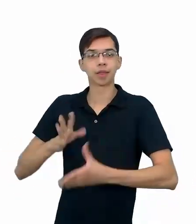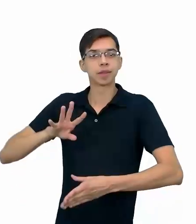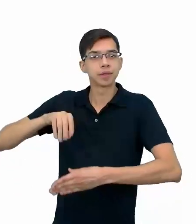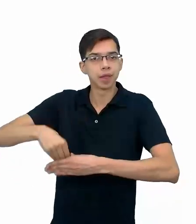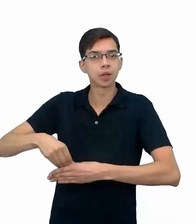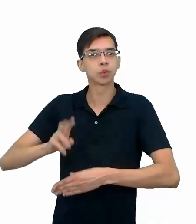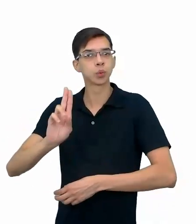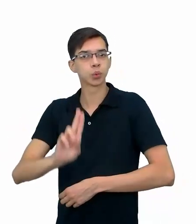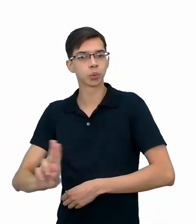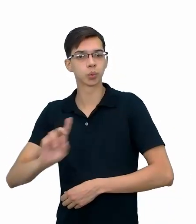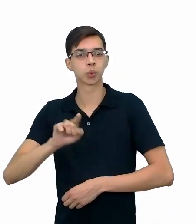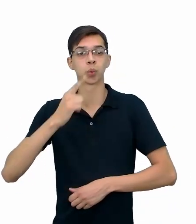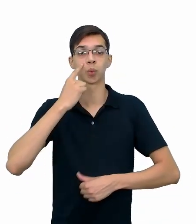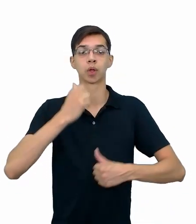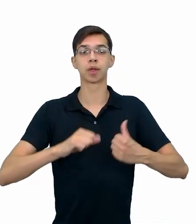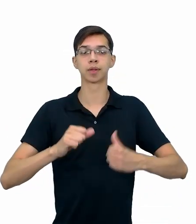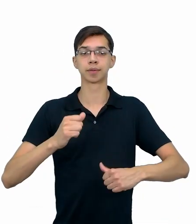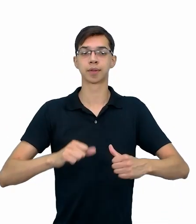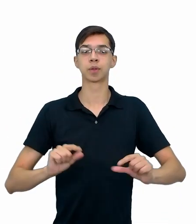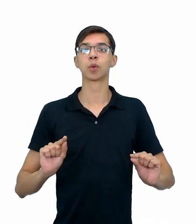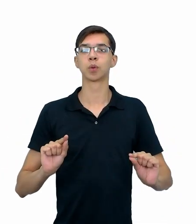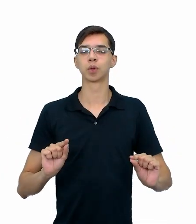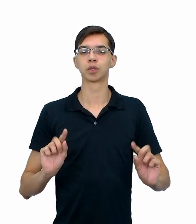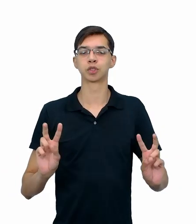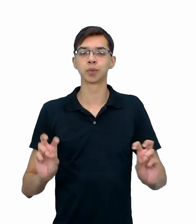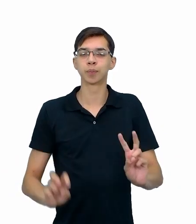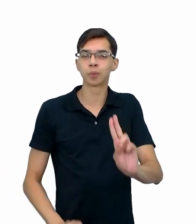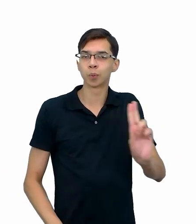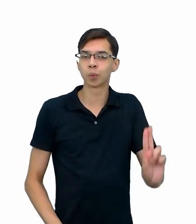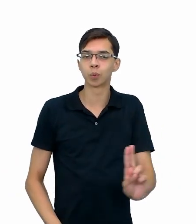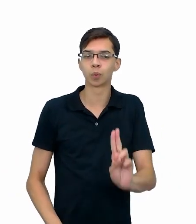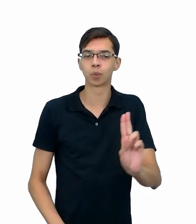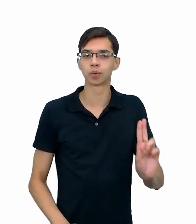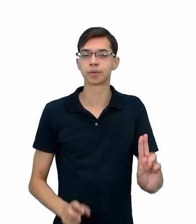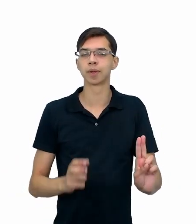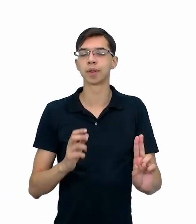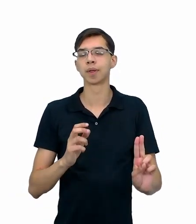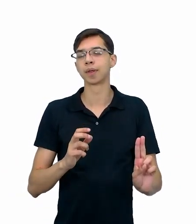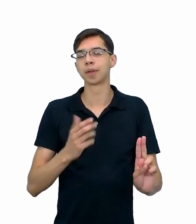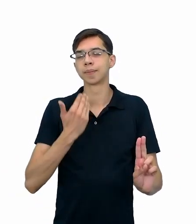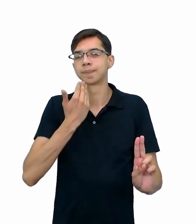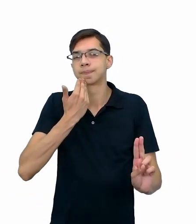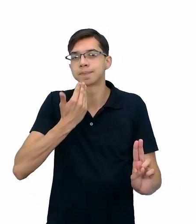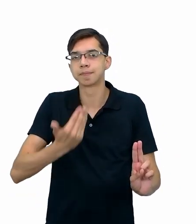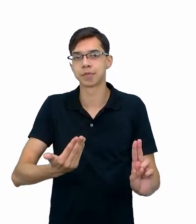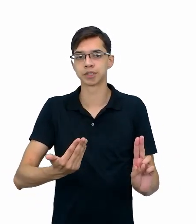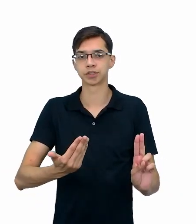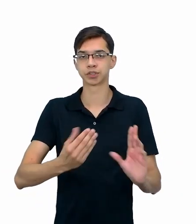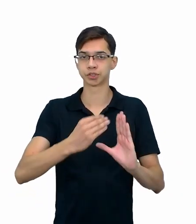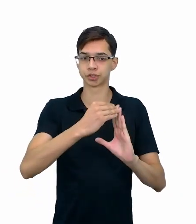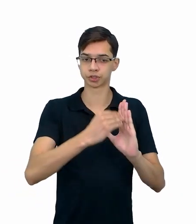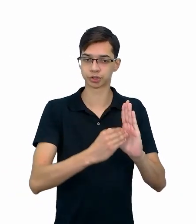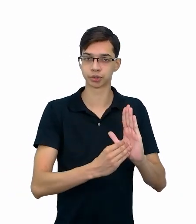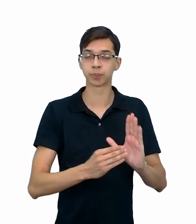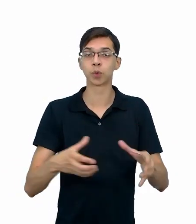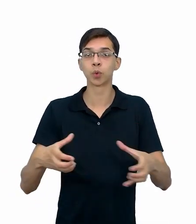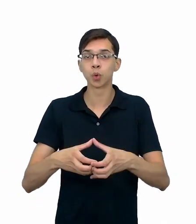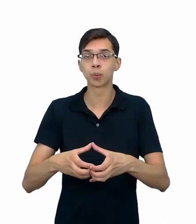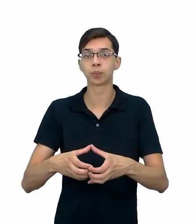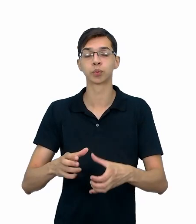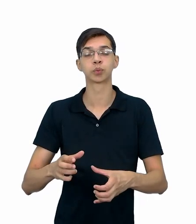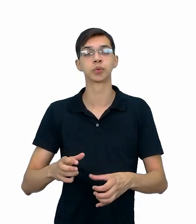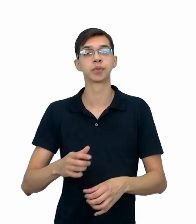a possibilidade do uso da metodologia de rotação por estações, né? Pensar em como poder trabalhar com os nossos estudantes desse grupo. E na